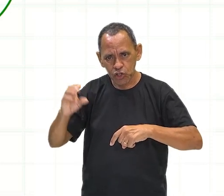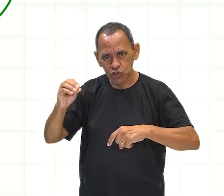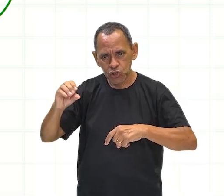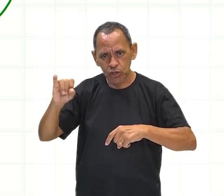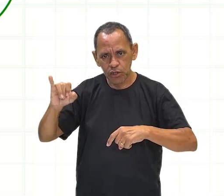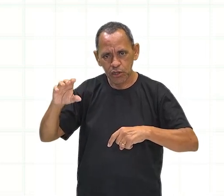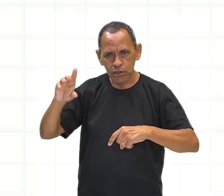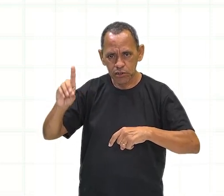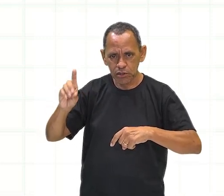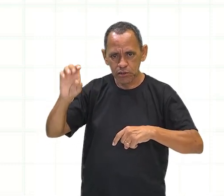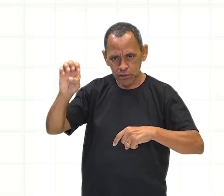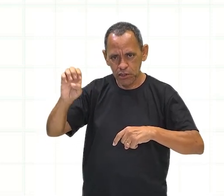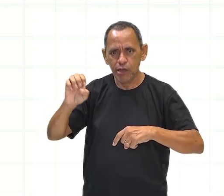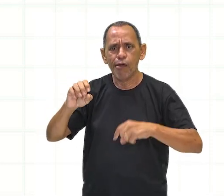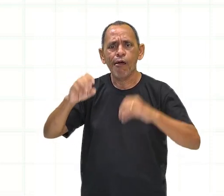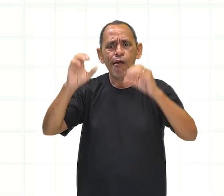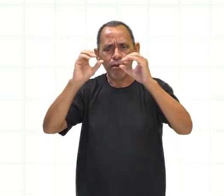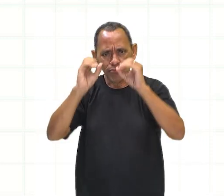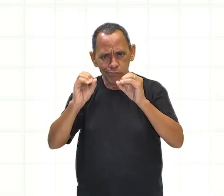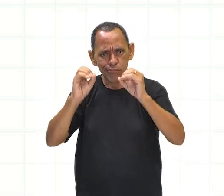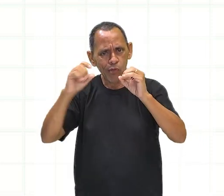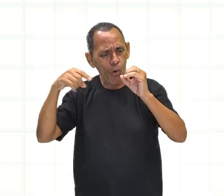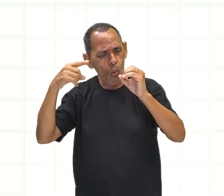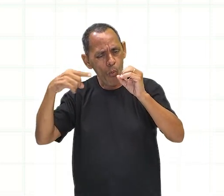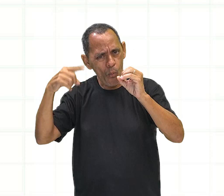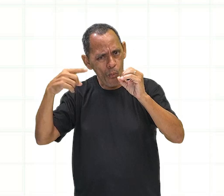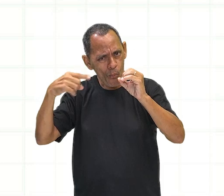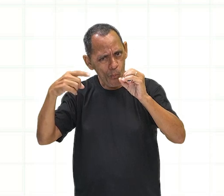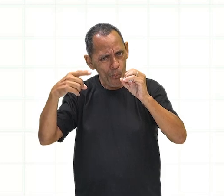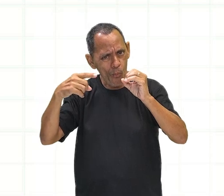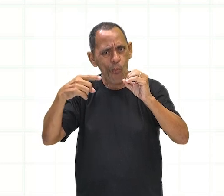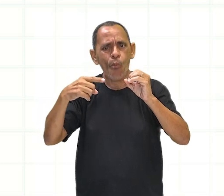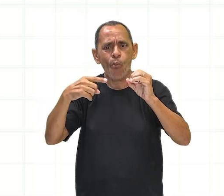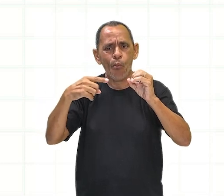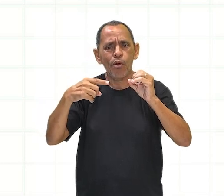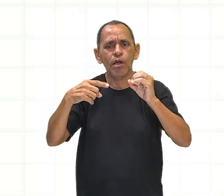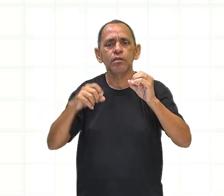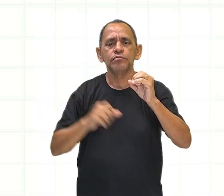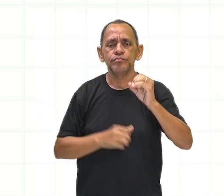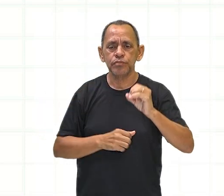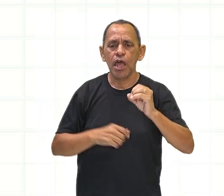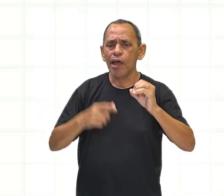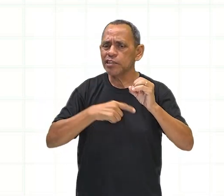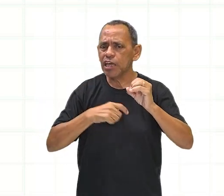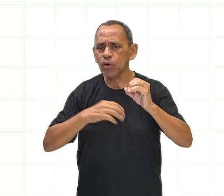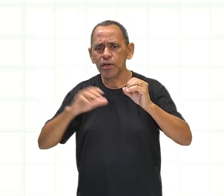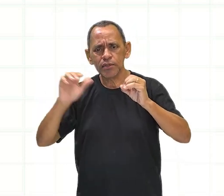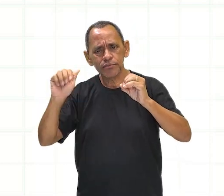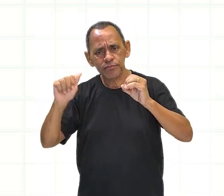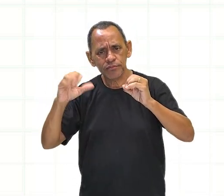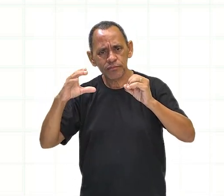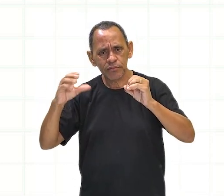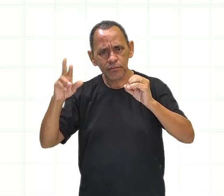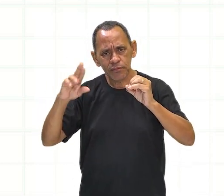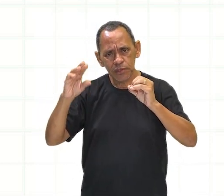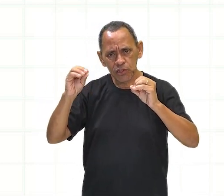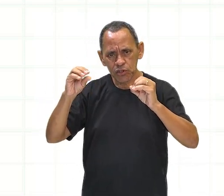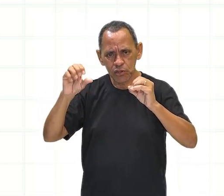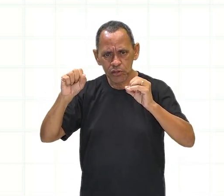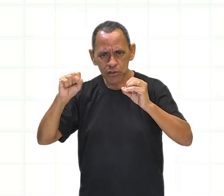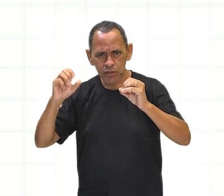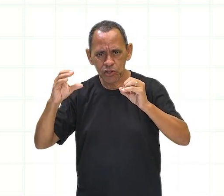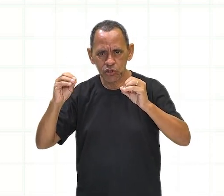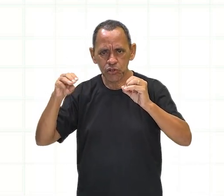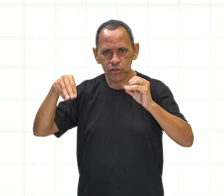óvulo, por exemplo. Então vamos tirar aqui o óvulo, vamos voltar para o nosso esquema do espermatozoide. O acrossoma que está presente, o acrossomo presente na